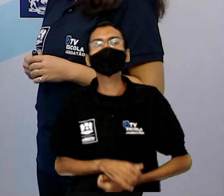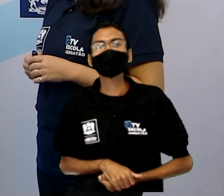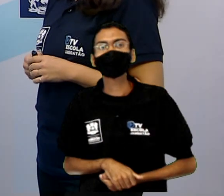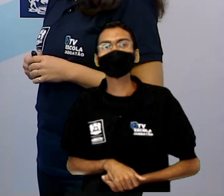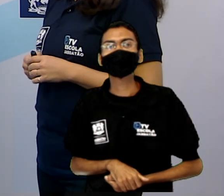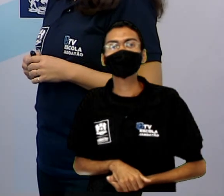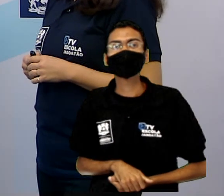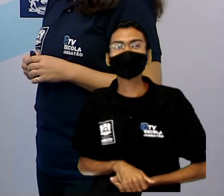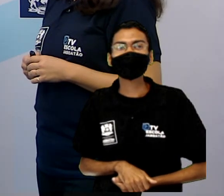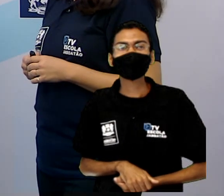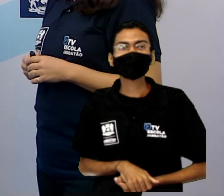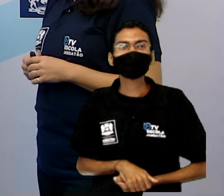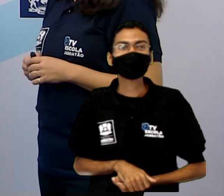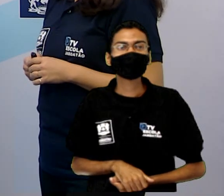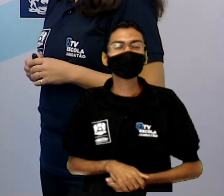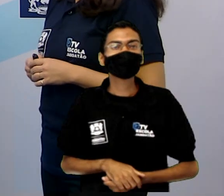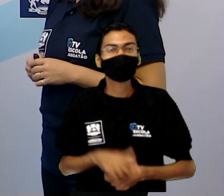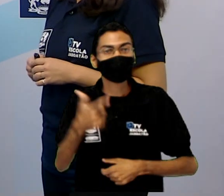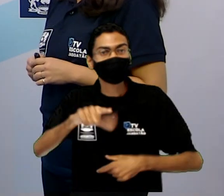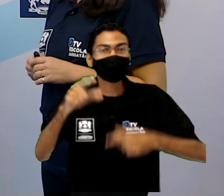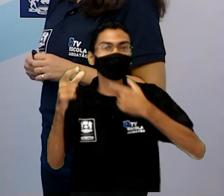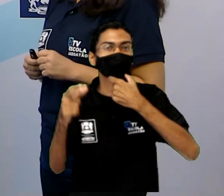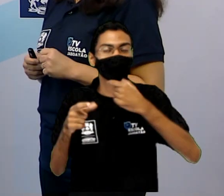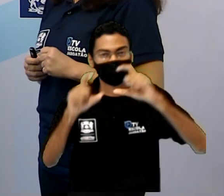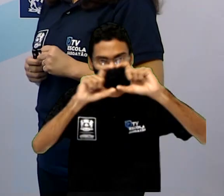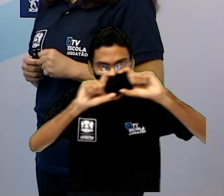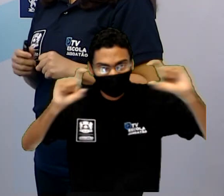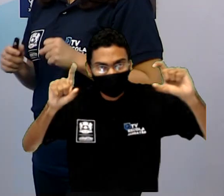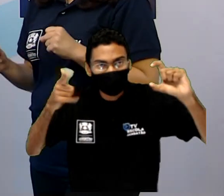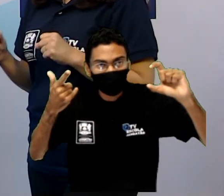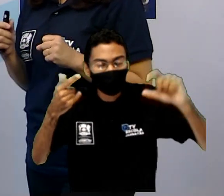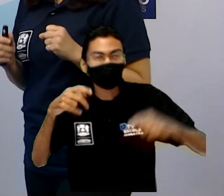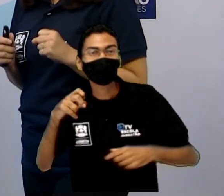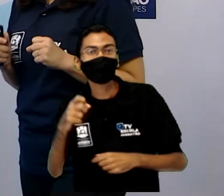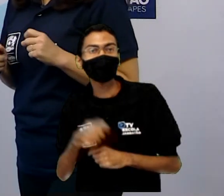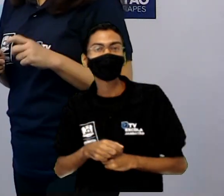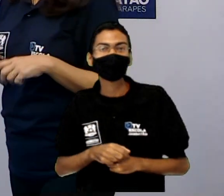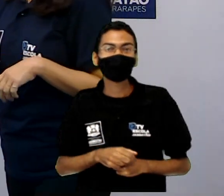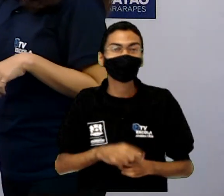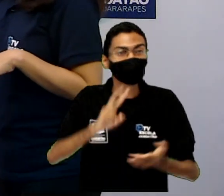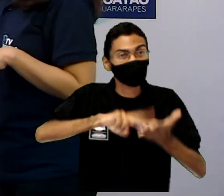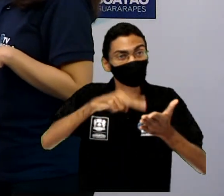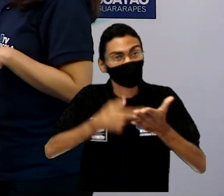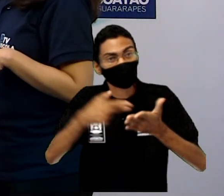They were jogging. Eles estavam correndo, fazendo Cooper.